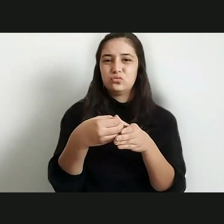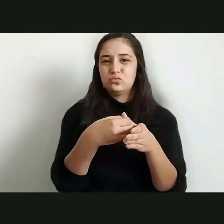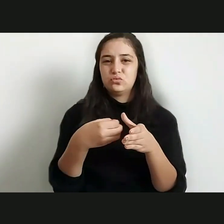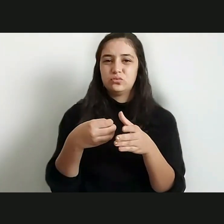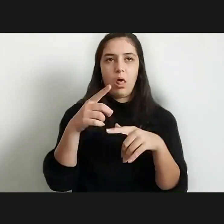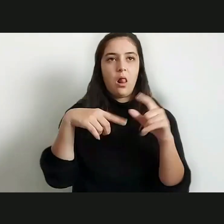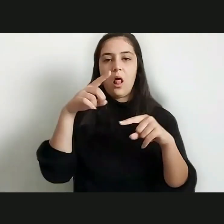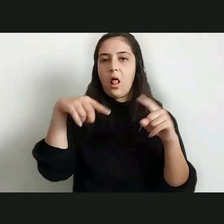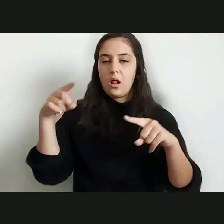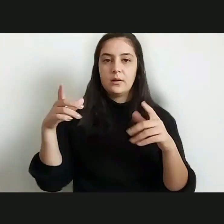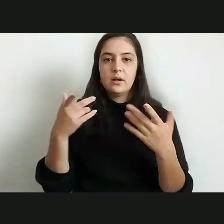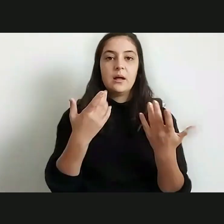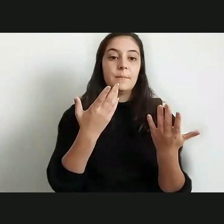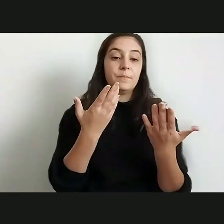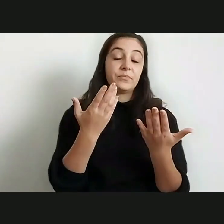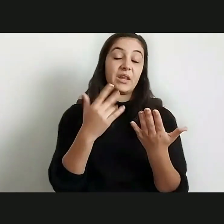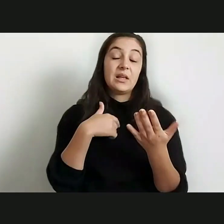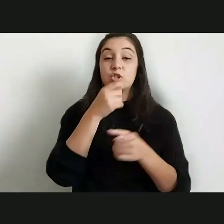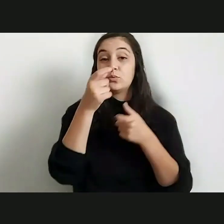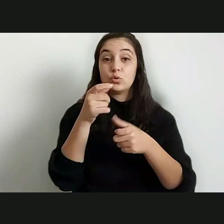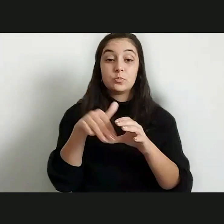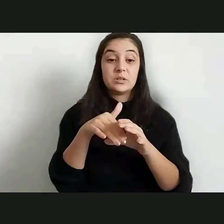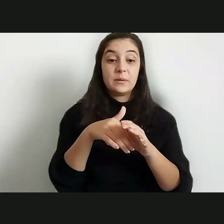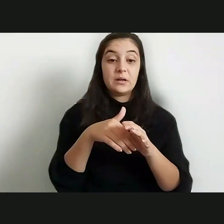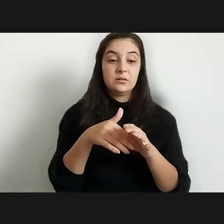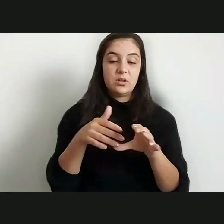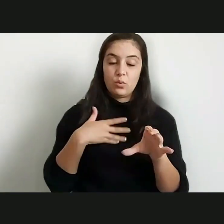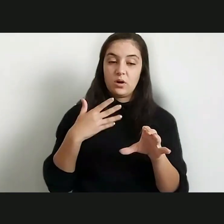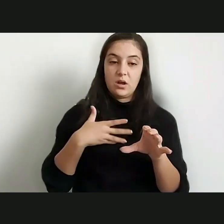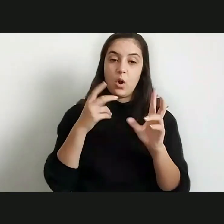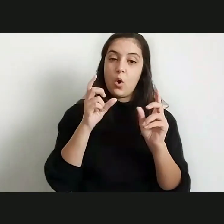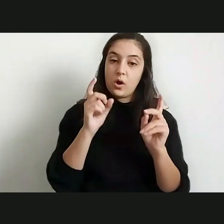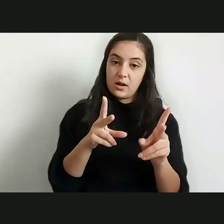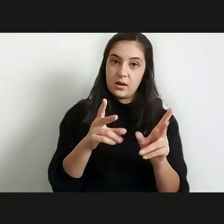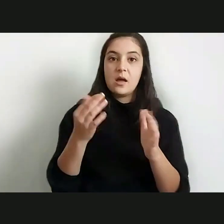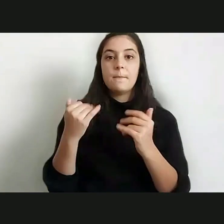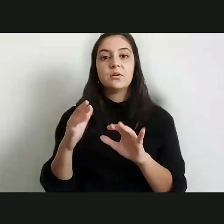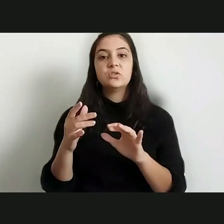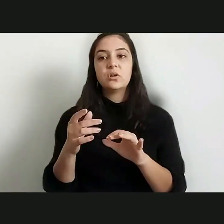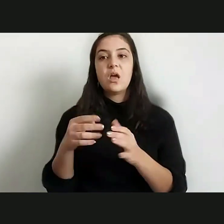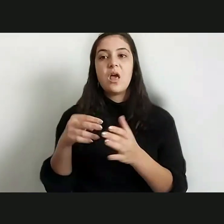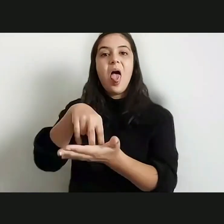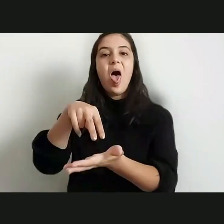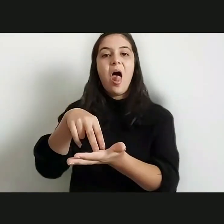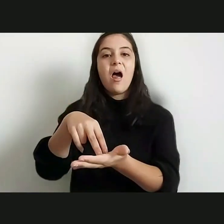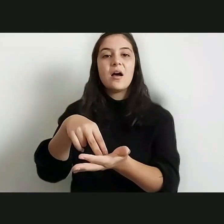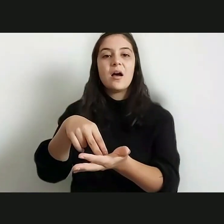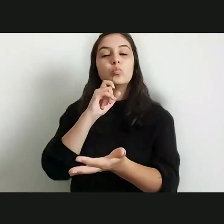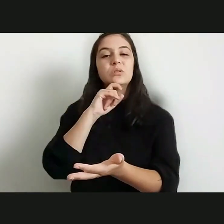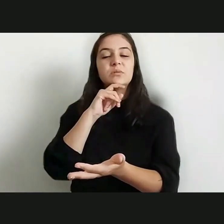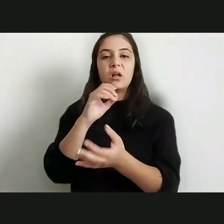é que os cidadãos não queiram apenas participar, mas é também que faltam espaços de participação